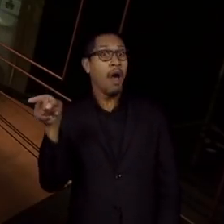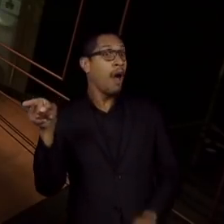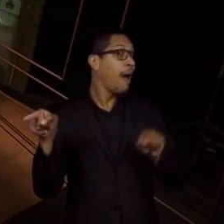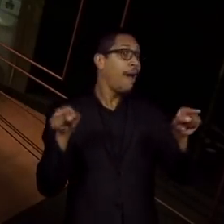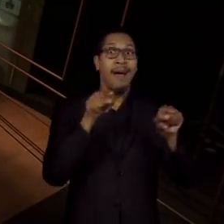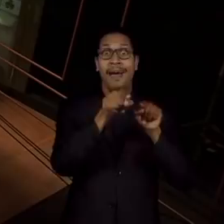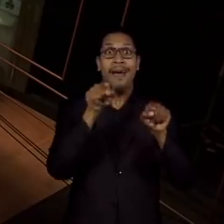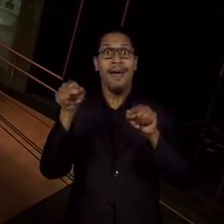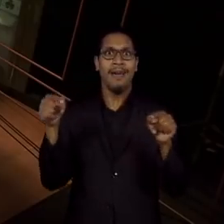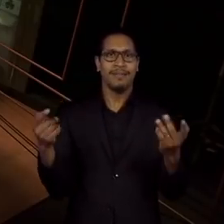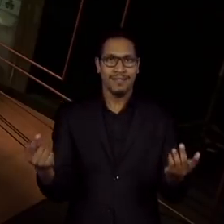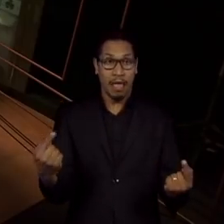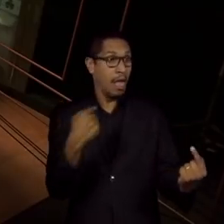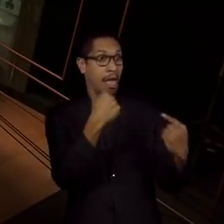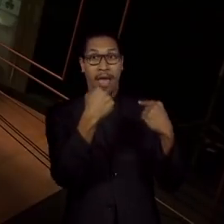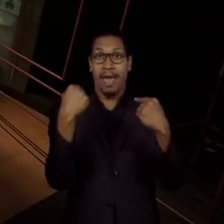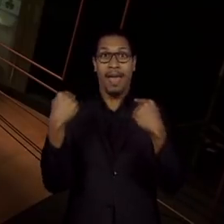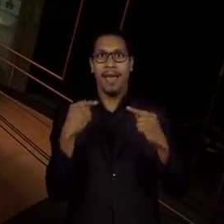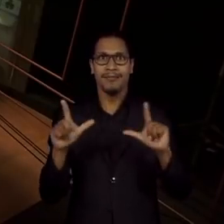Bom,